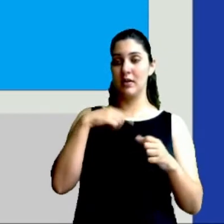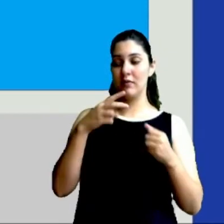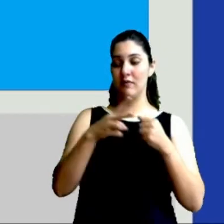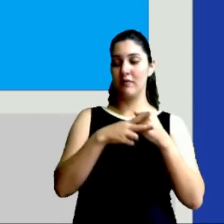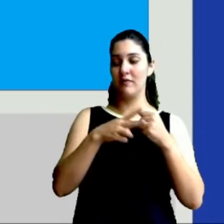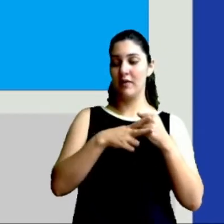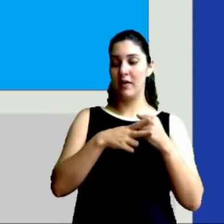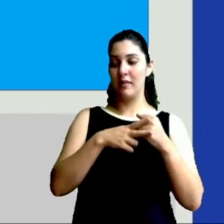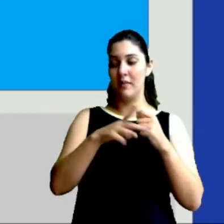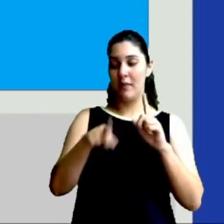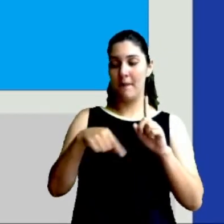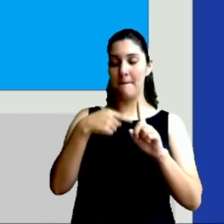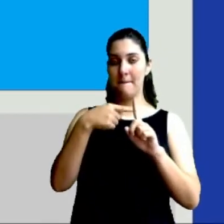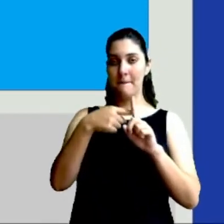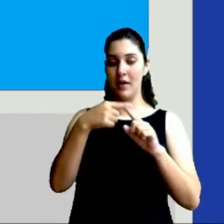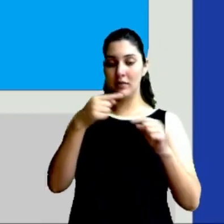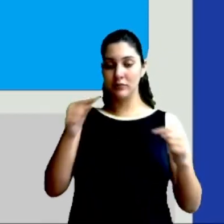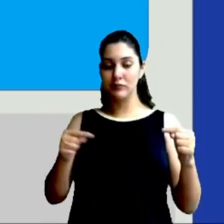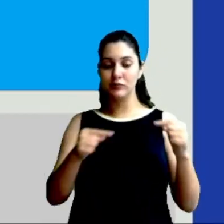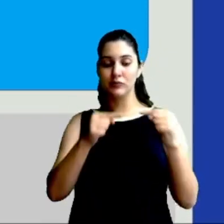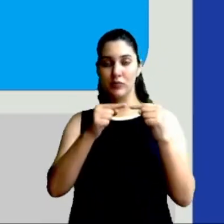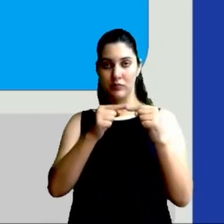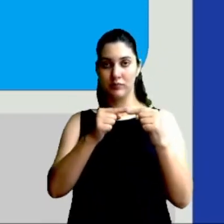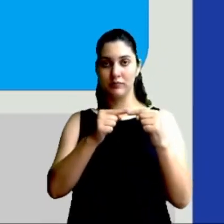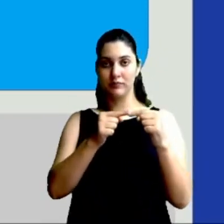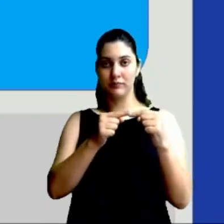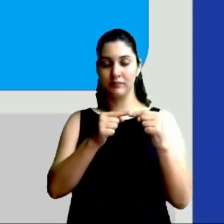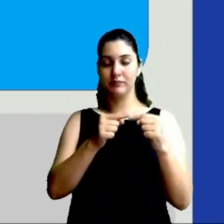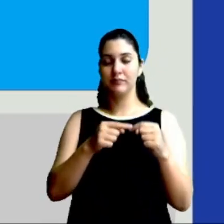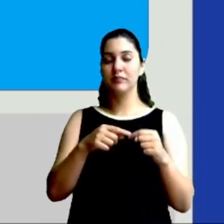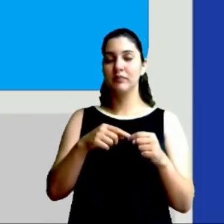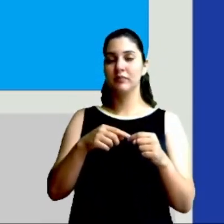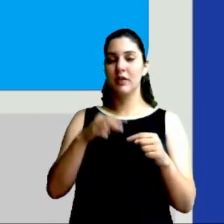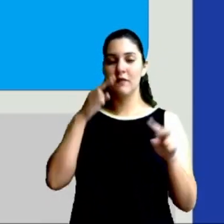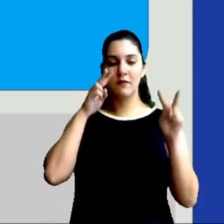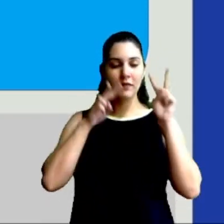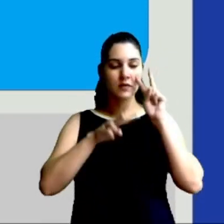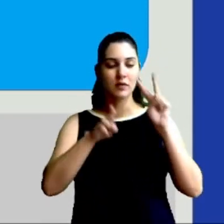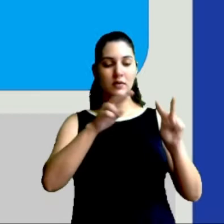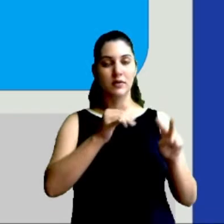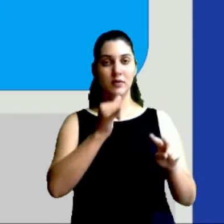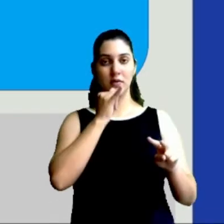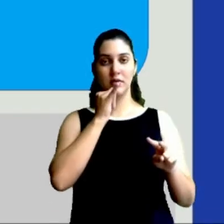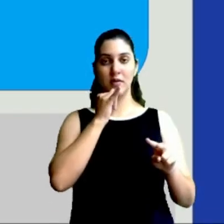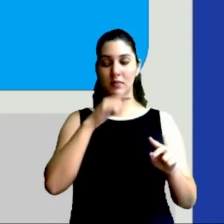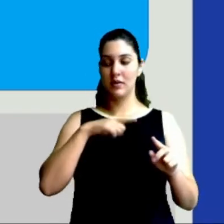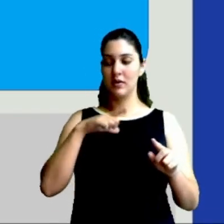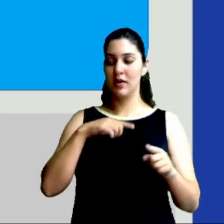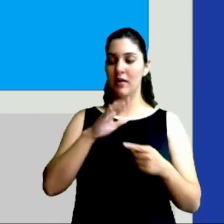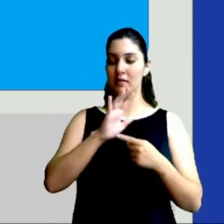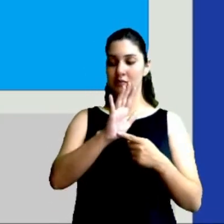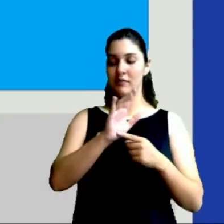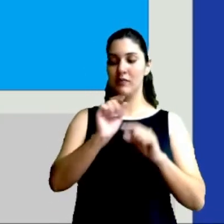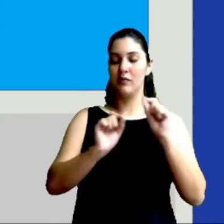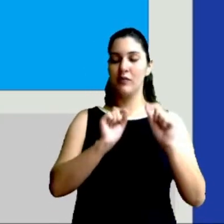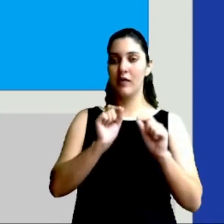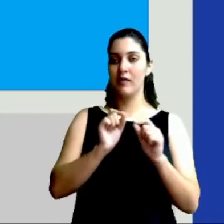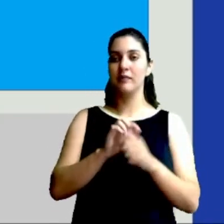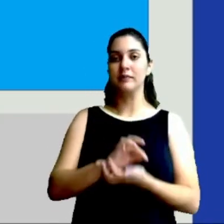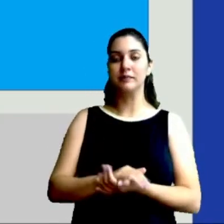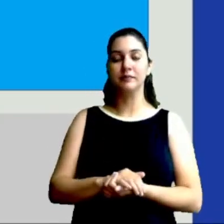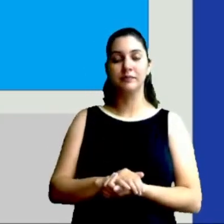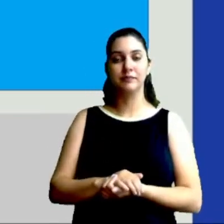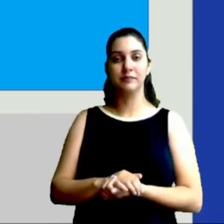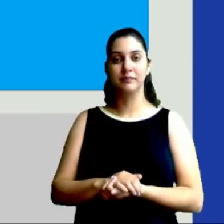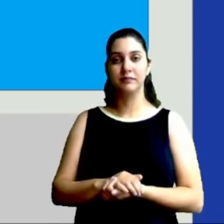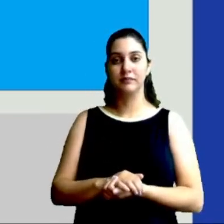verbo, mais um object, que é o objeto. Então, a gente nota aí no exemplo que diz open the door, please.